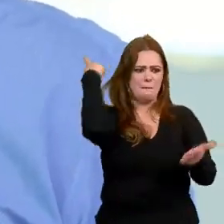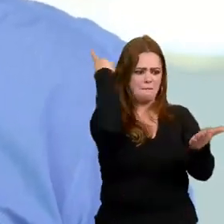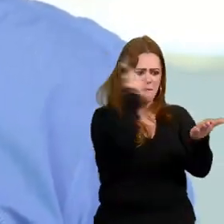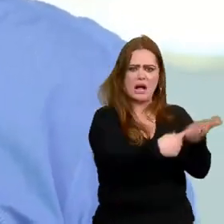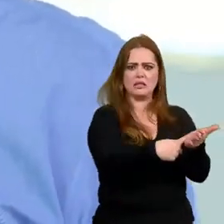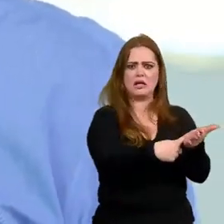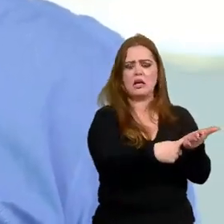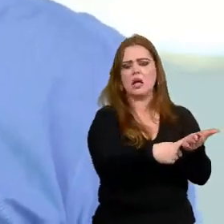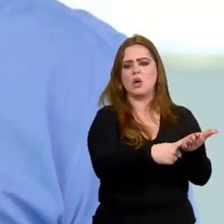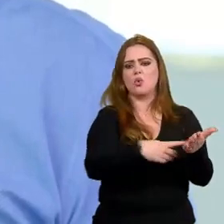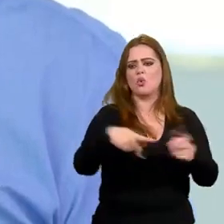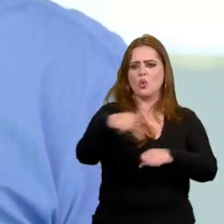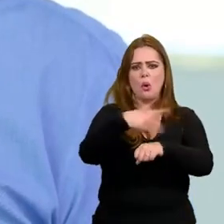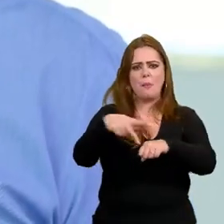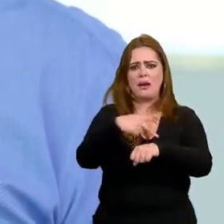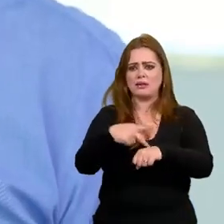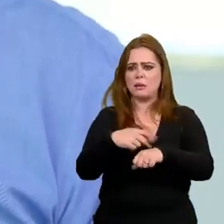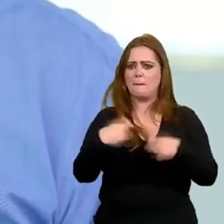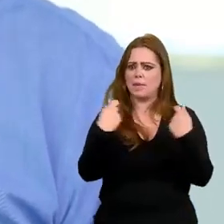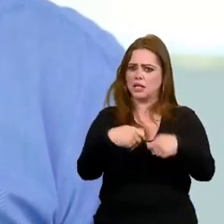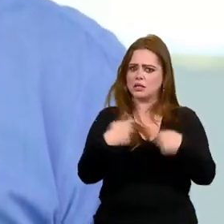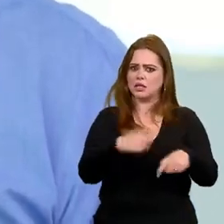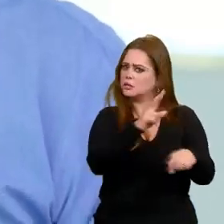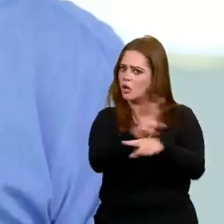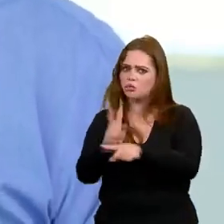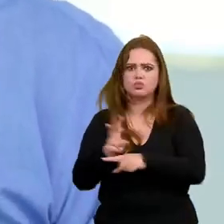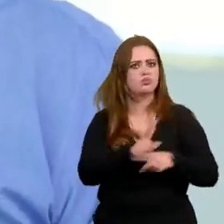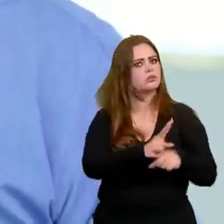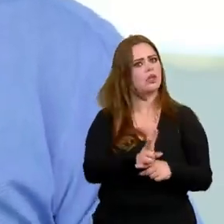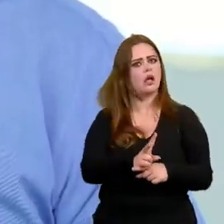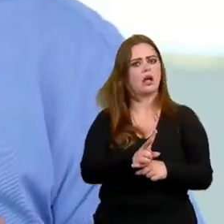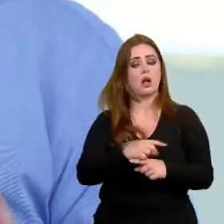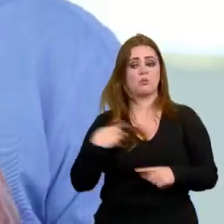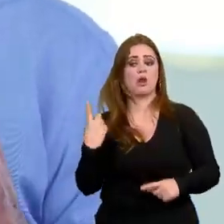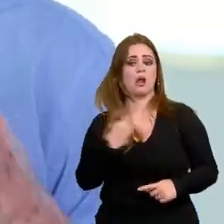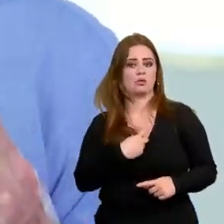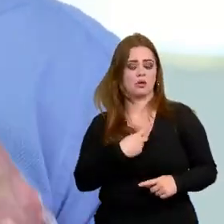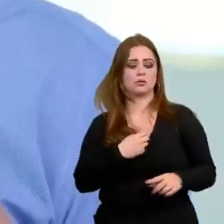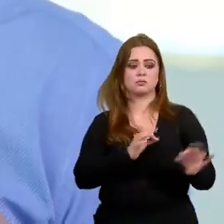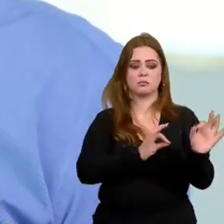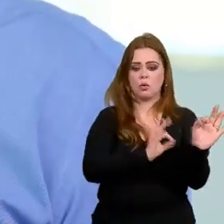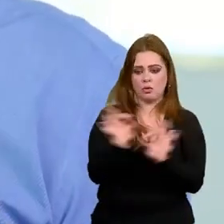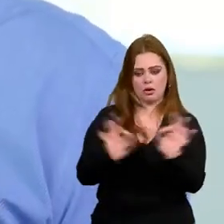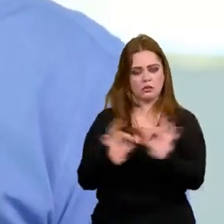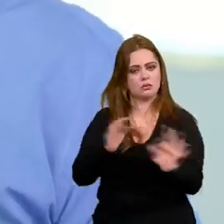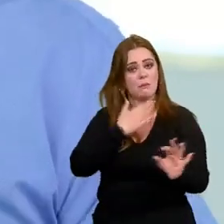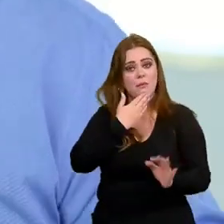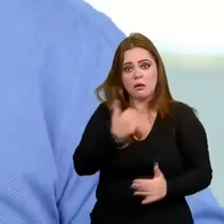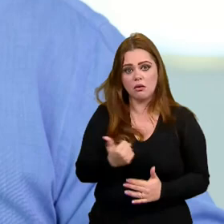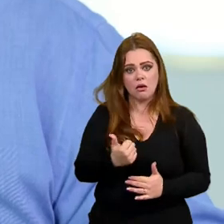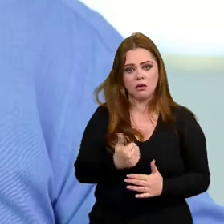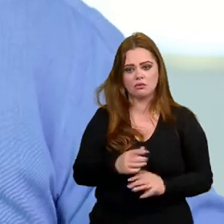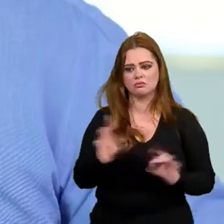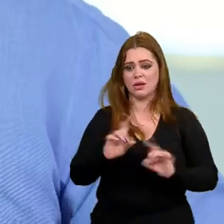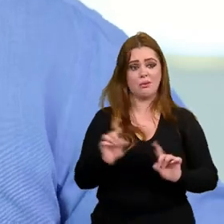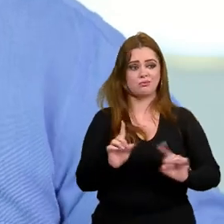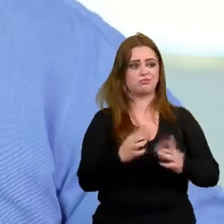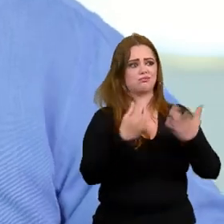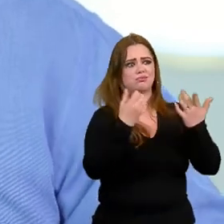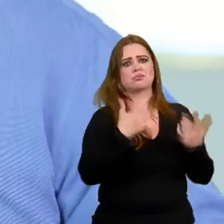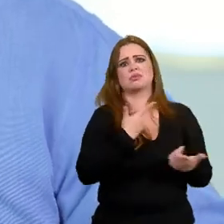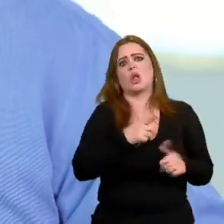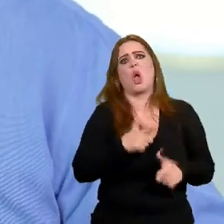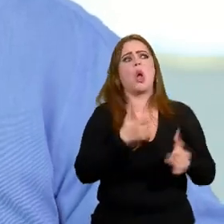mexer. Começar a se mexer para que a gente cumpra. Não é explicável que um país que produz